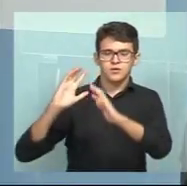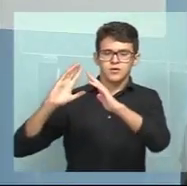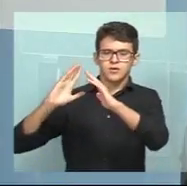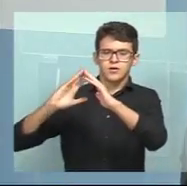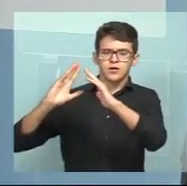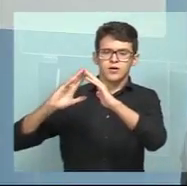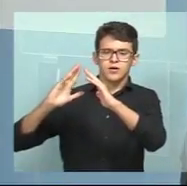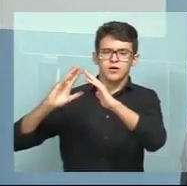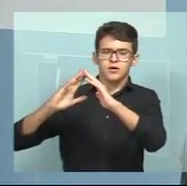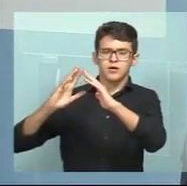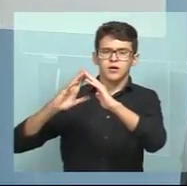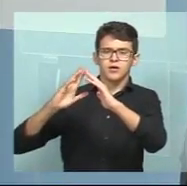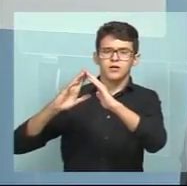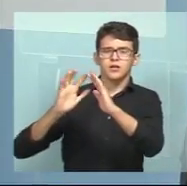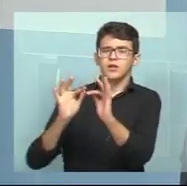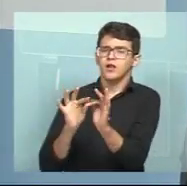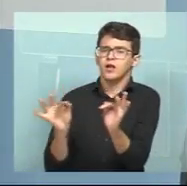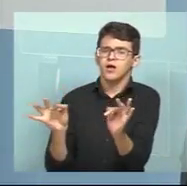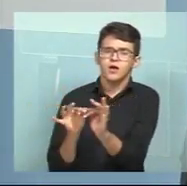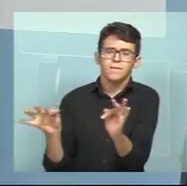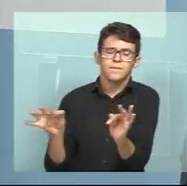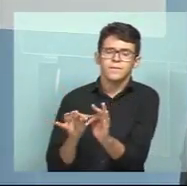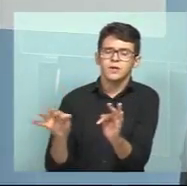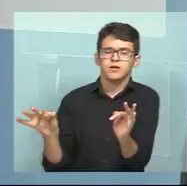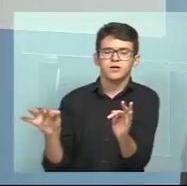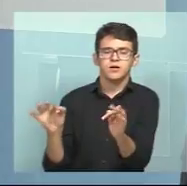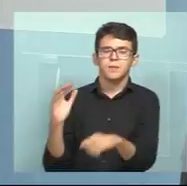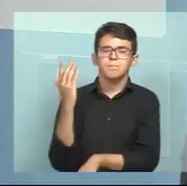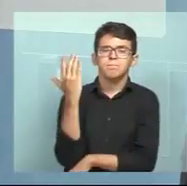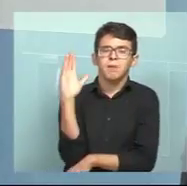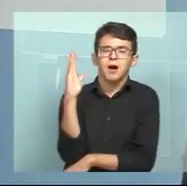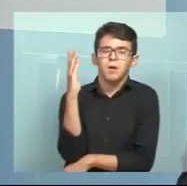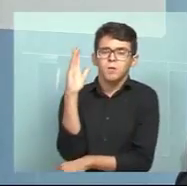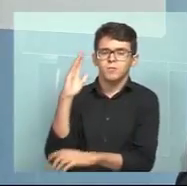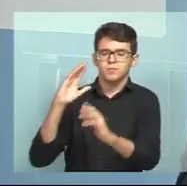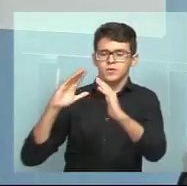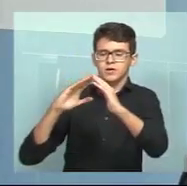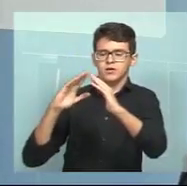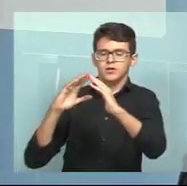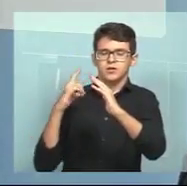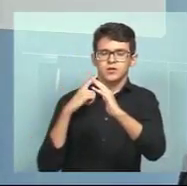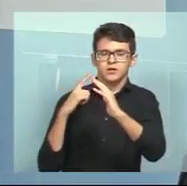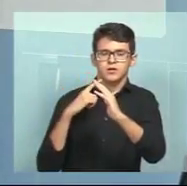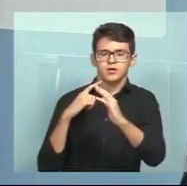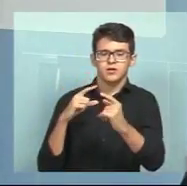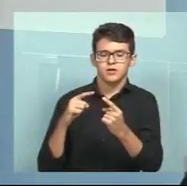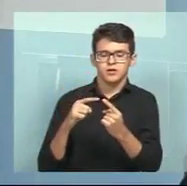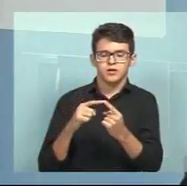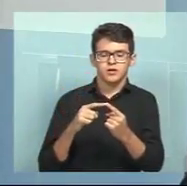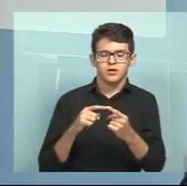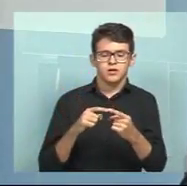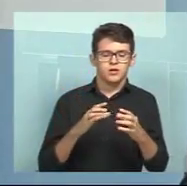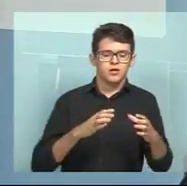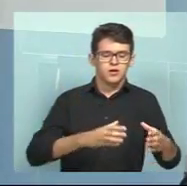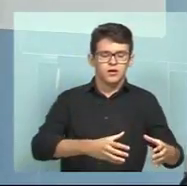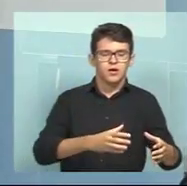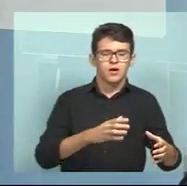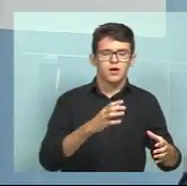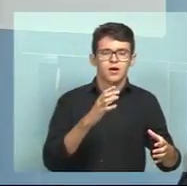de uma casa de taipa, que tinha 3 coisas fundamentais. Uma cisterna de placa,